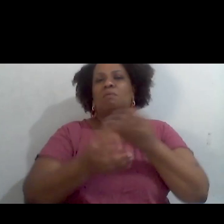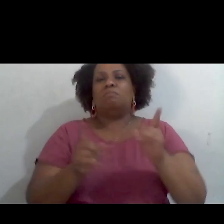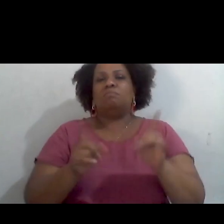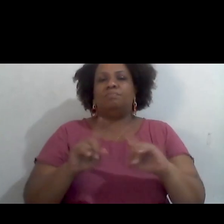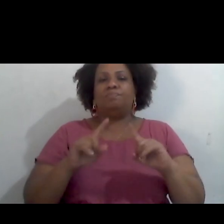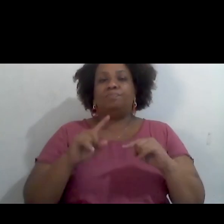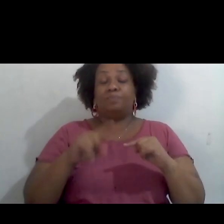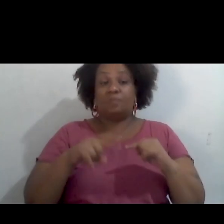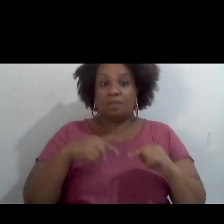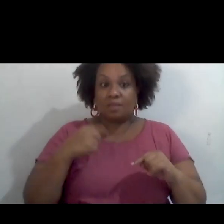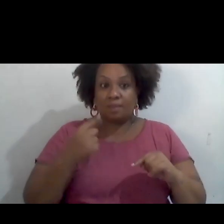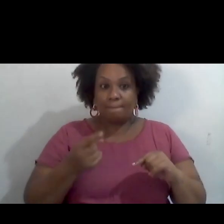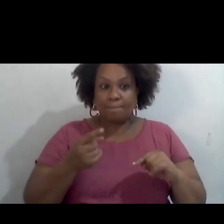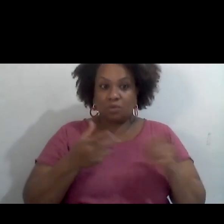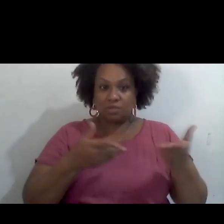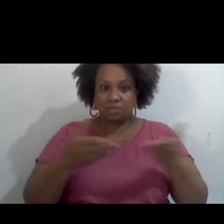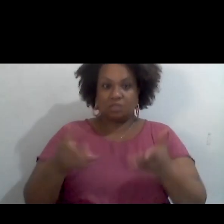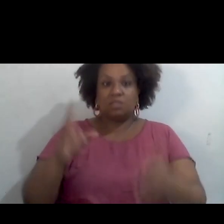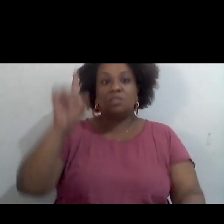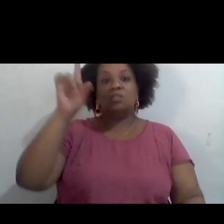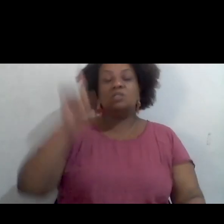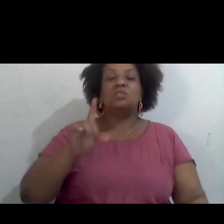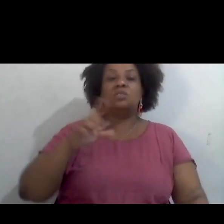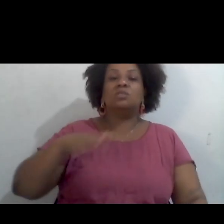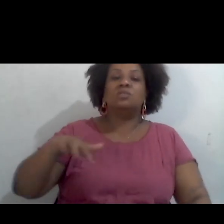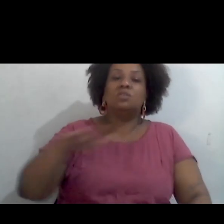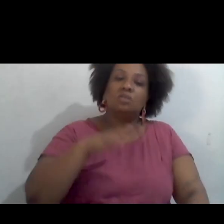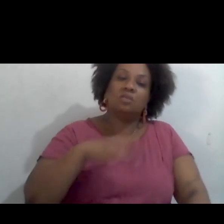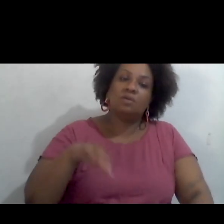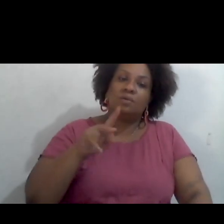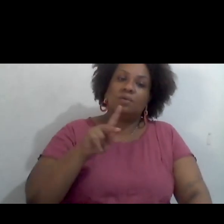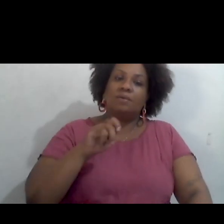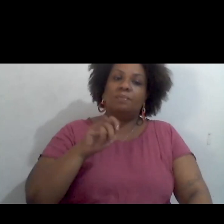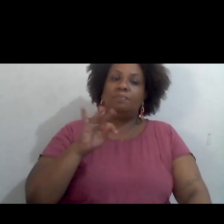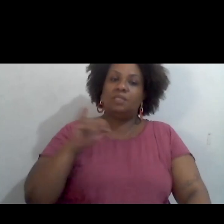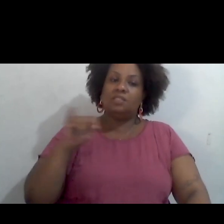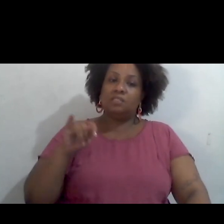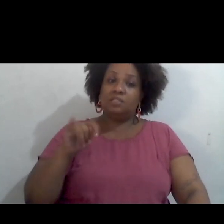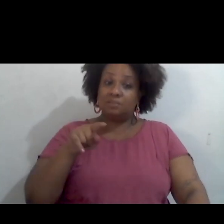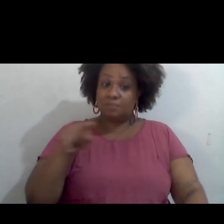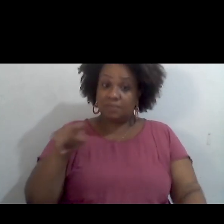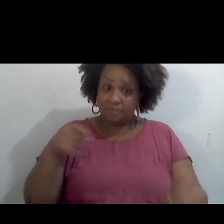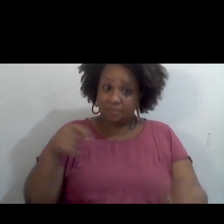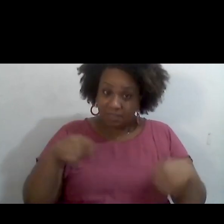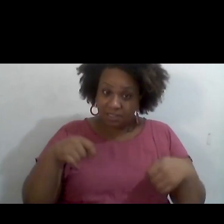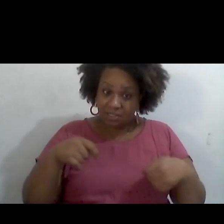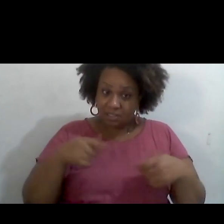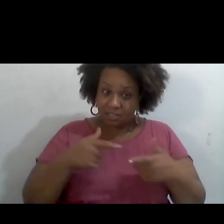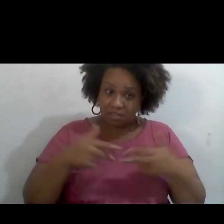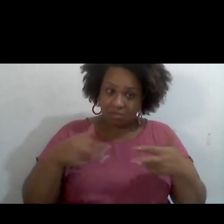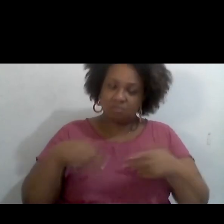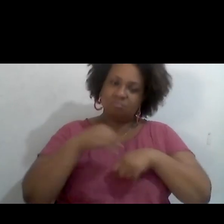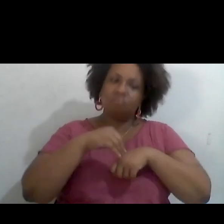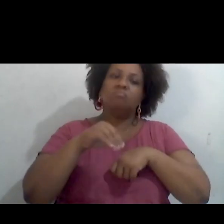vou passar para a minha diretora geral, Pete Canella, e aí na sequência, se precisar de algumas outras contribuições, a gente